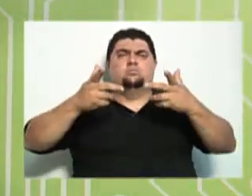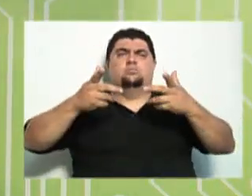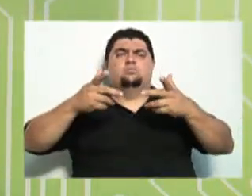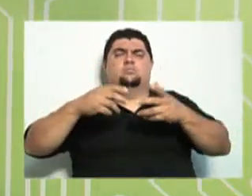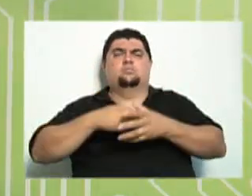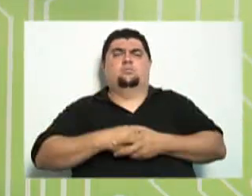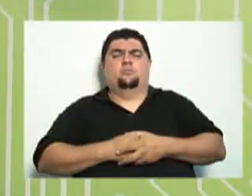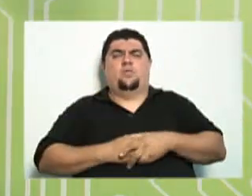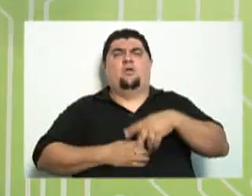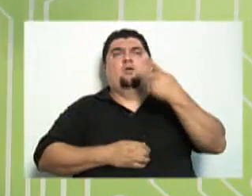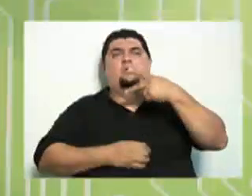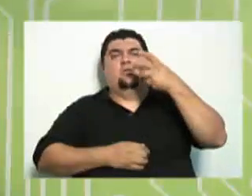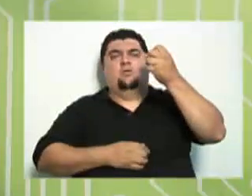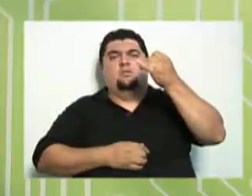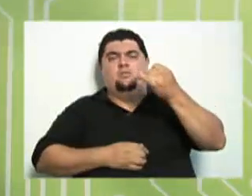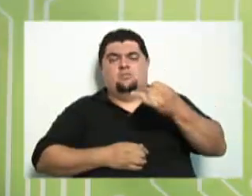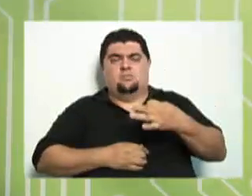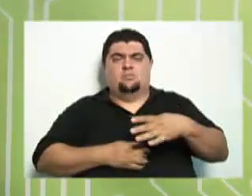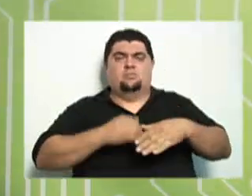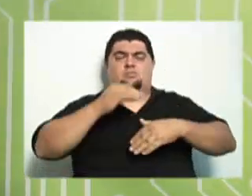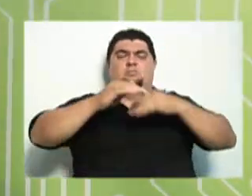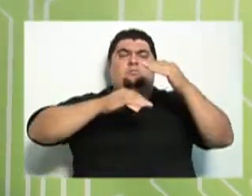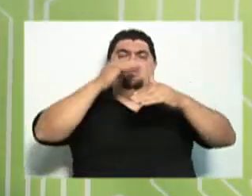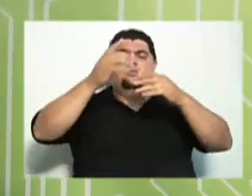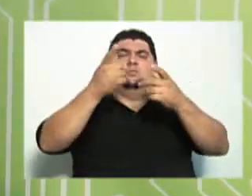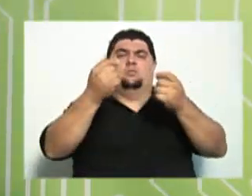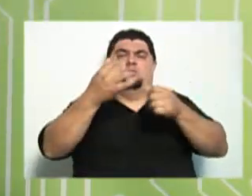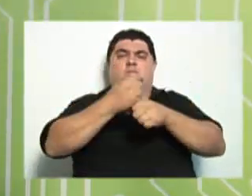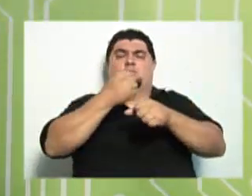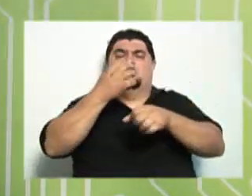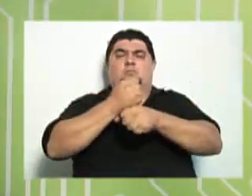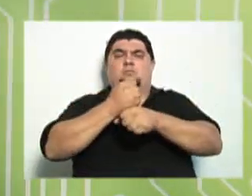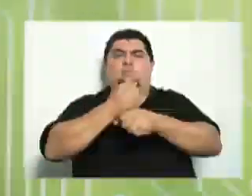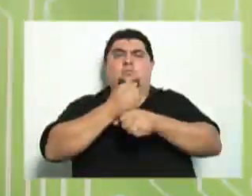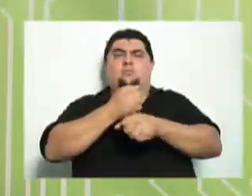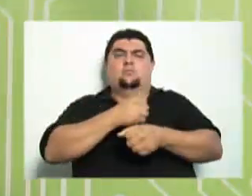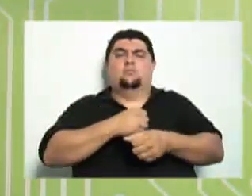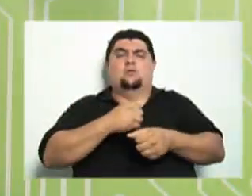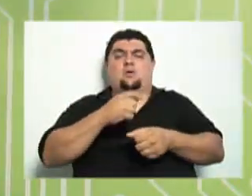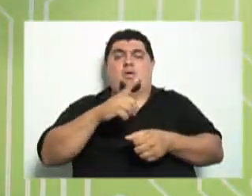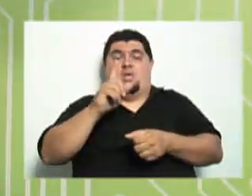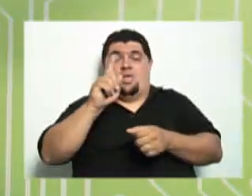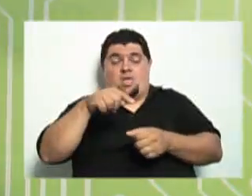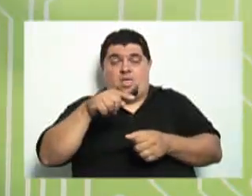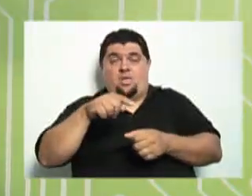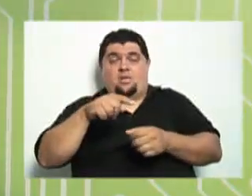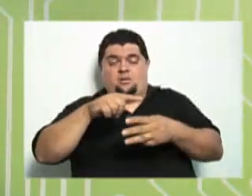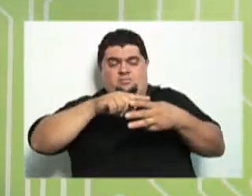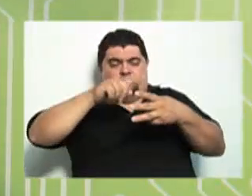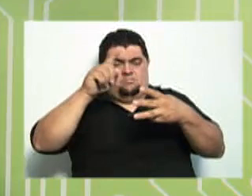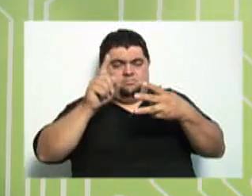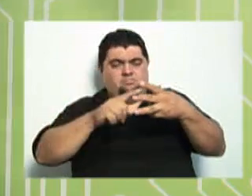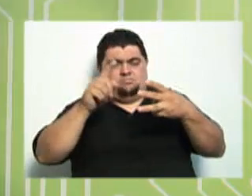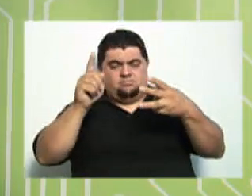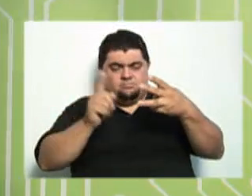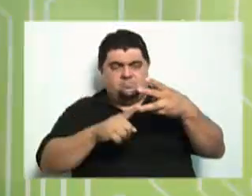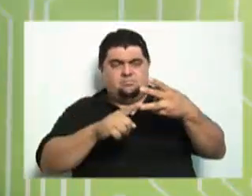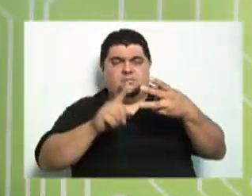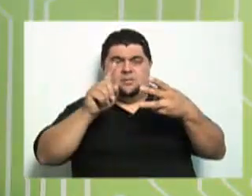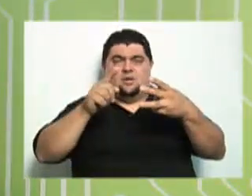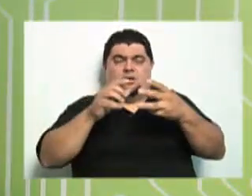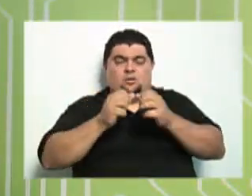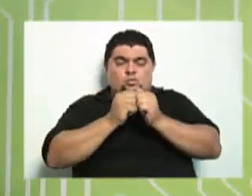quando eu vou falar de desenvolvimento econômico, desenvolvimento sustentável, eu estou querendo dizer 3 grandes coisas que